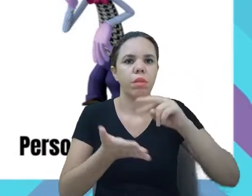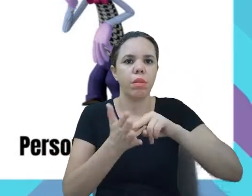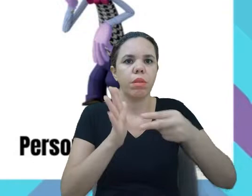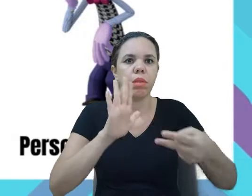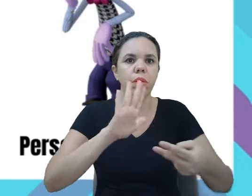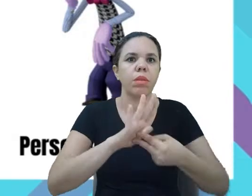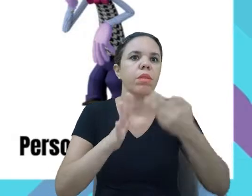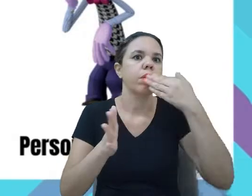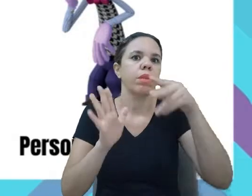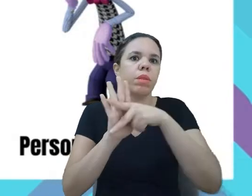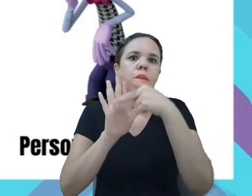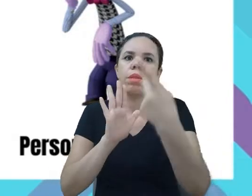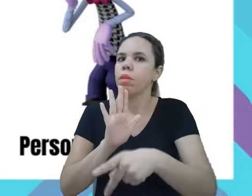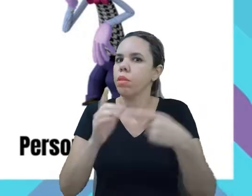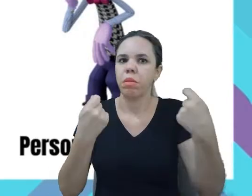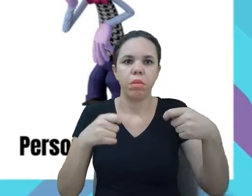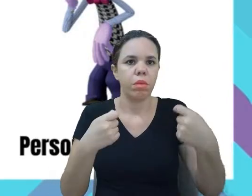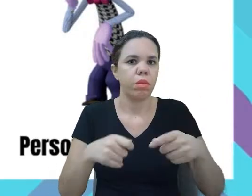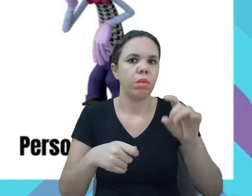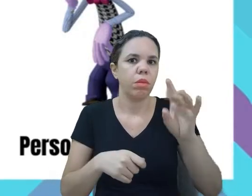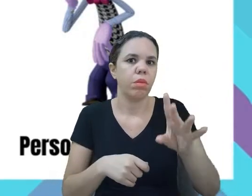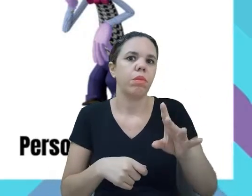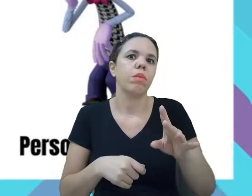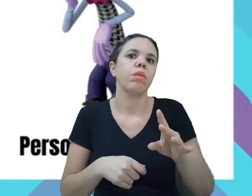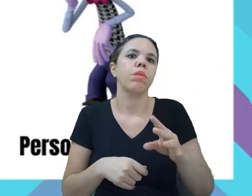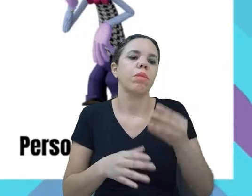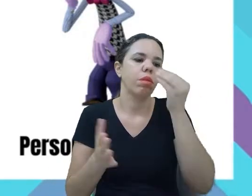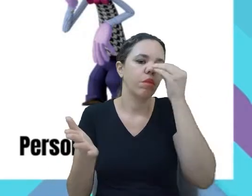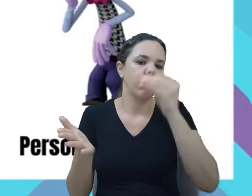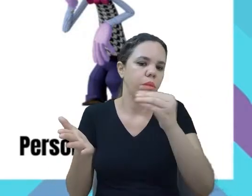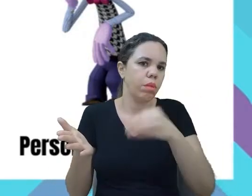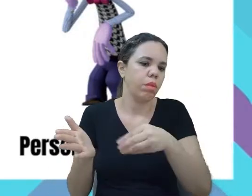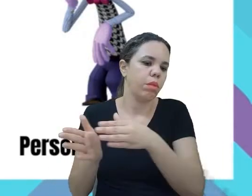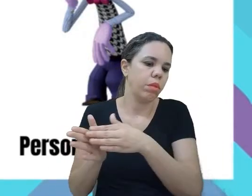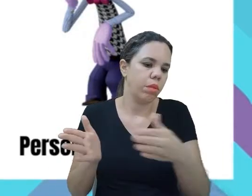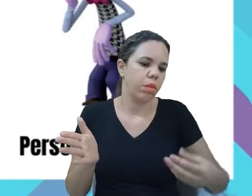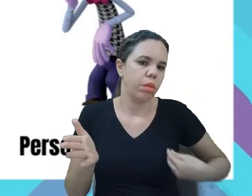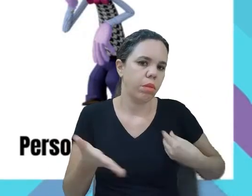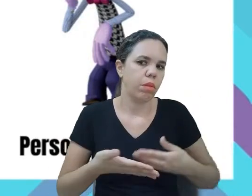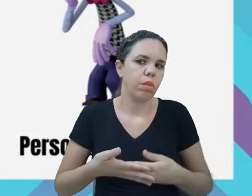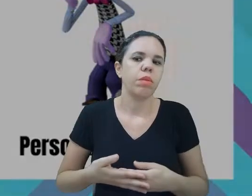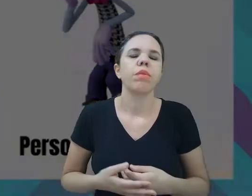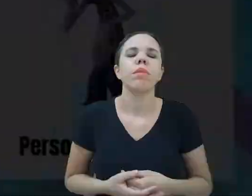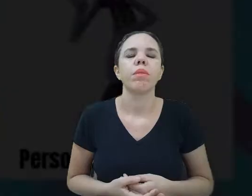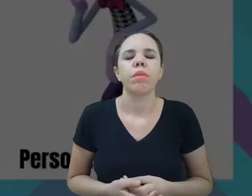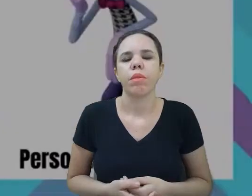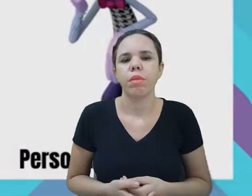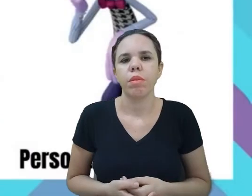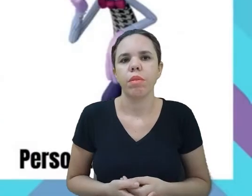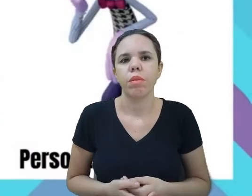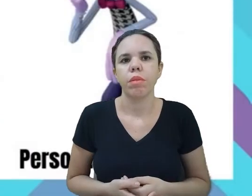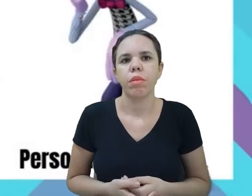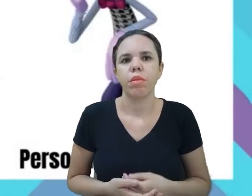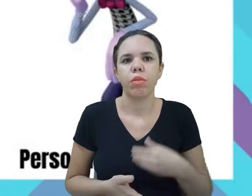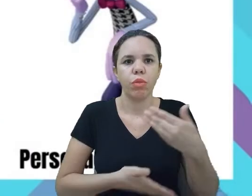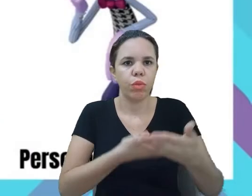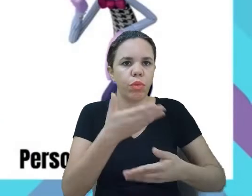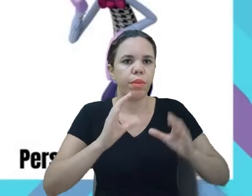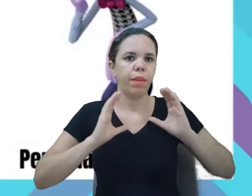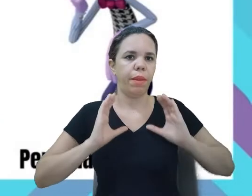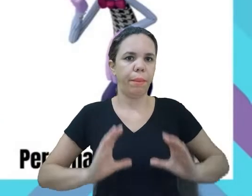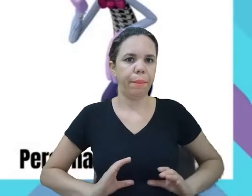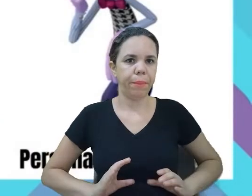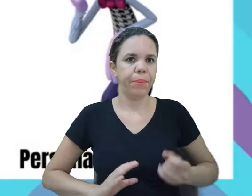são interpretações da criança, não necessariamente ela tenha sido rejeitada nesses momentos.